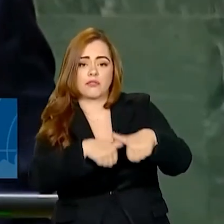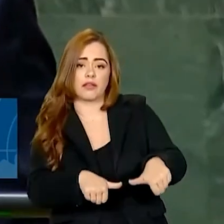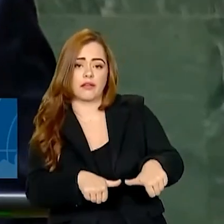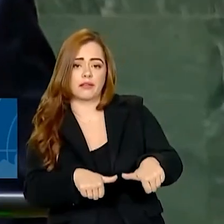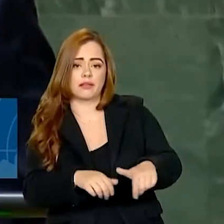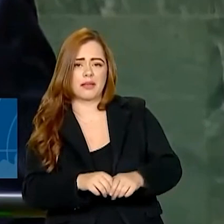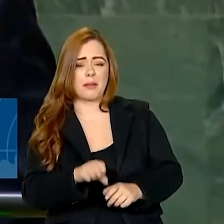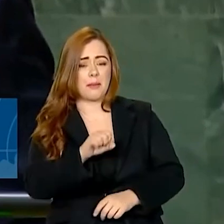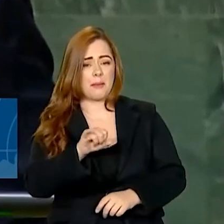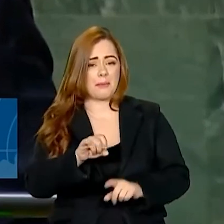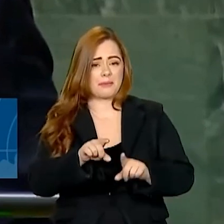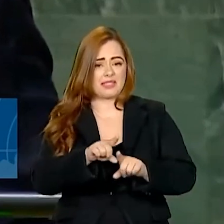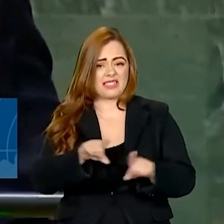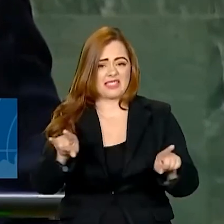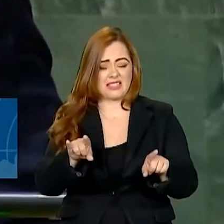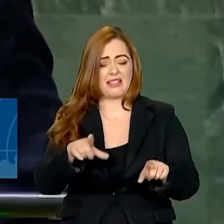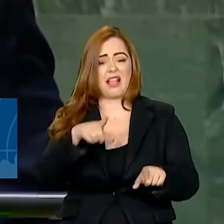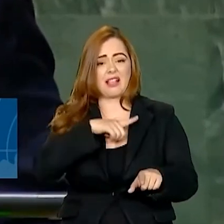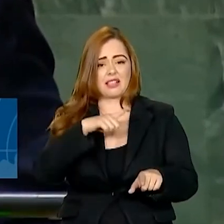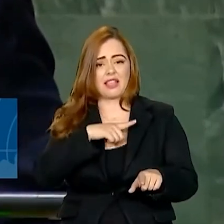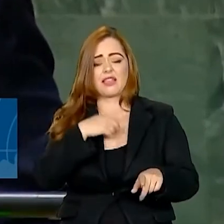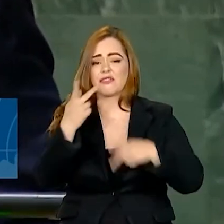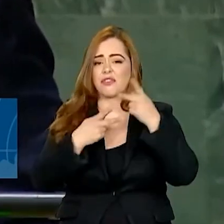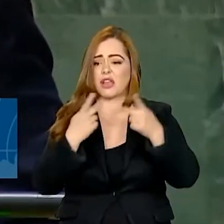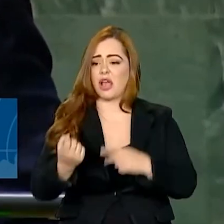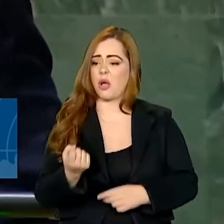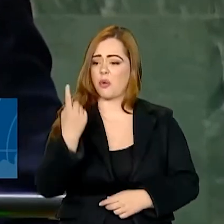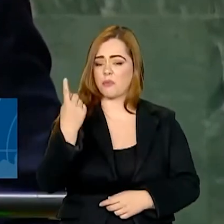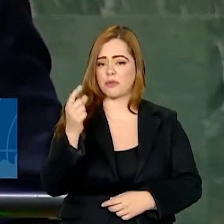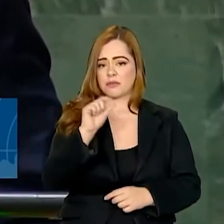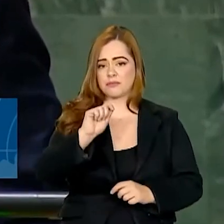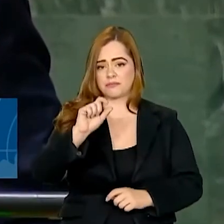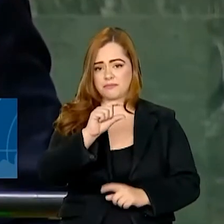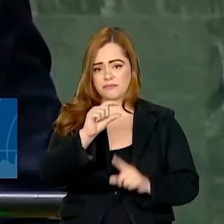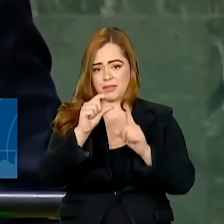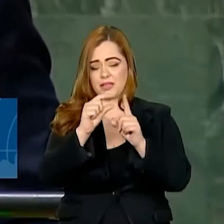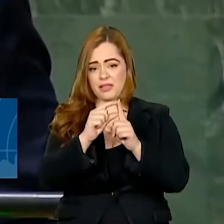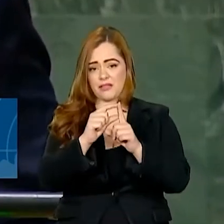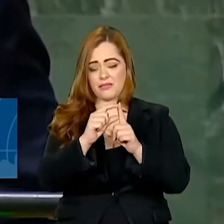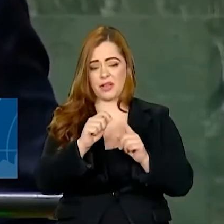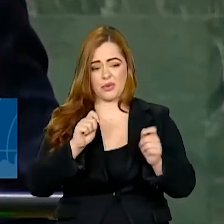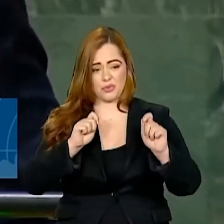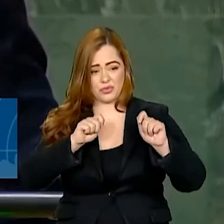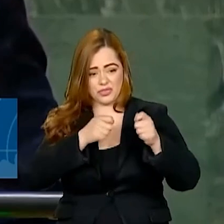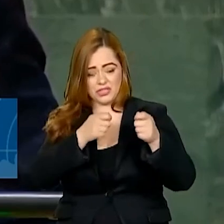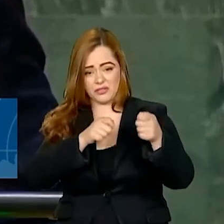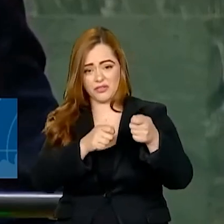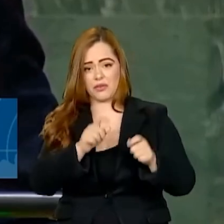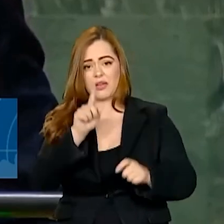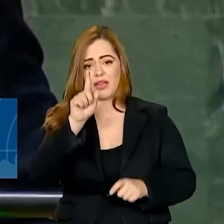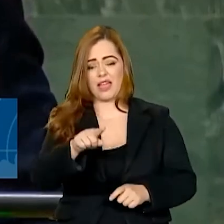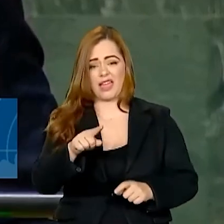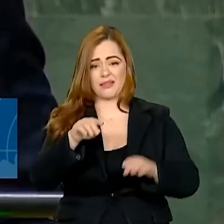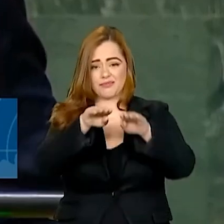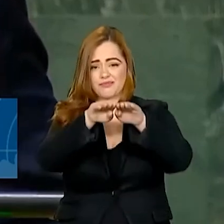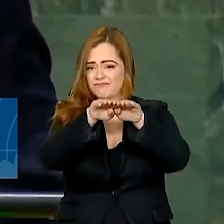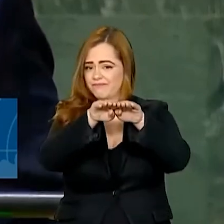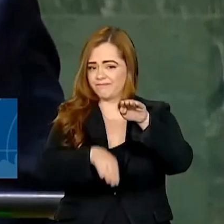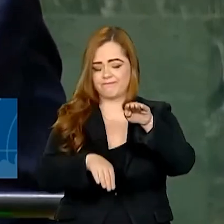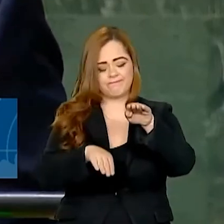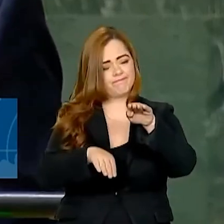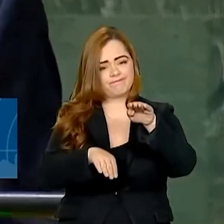Se tivéssemos que resumir em uma única palavra este desafio, ela seria